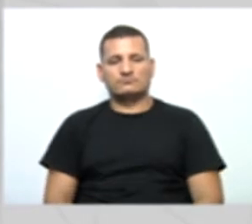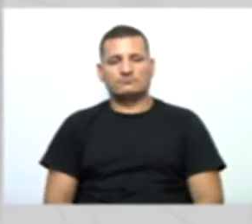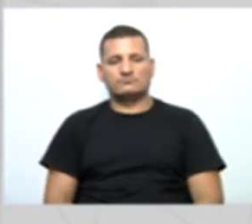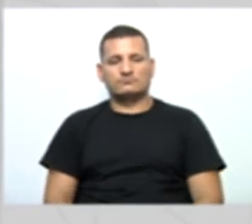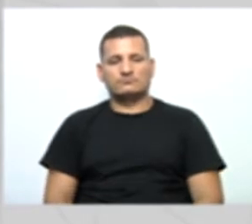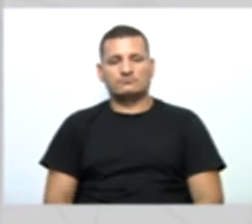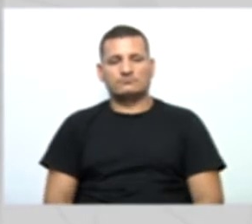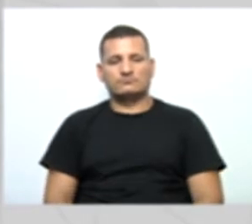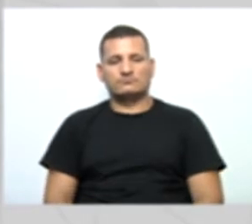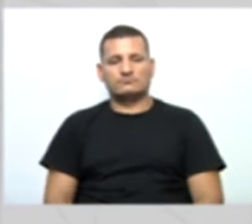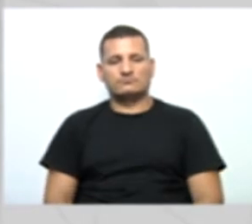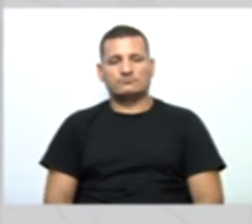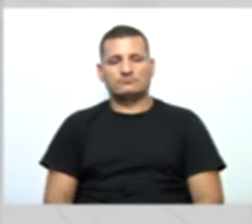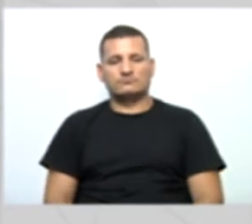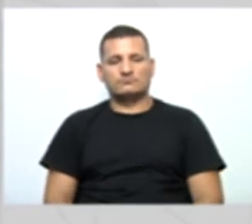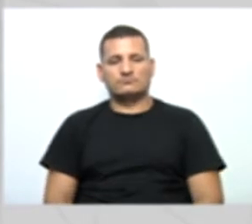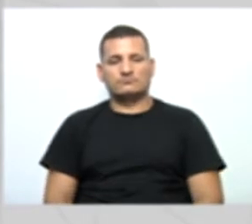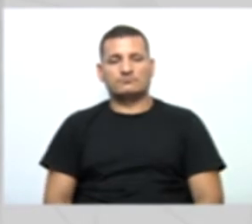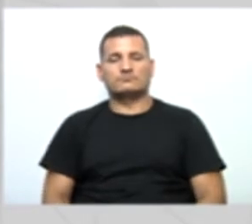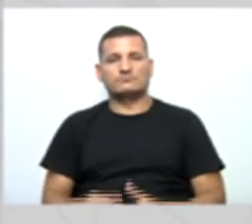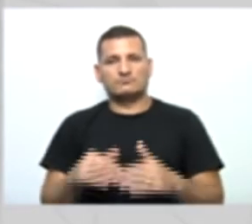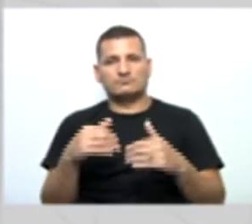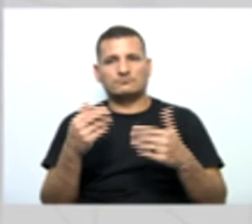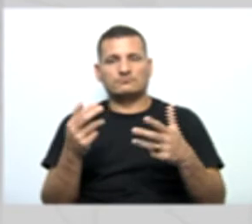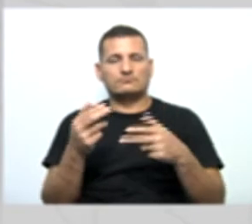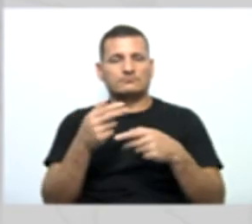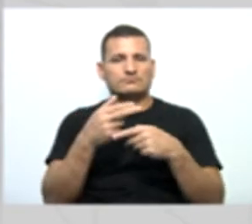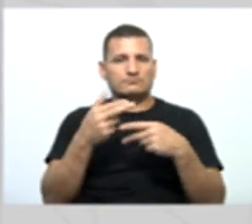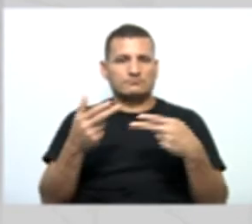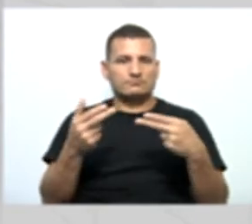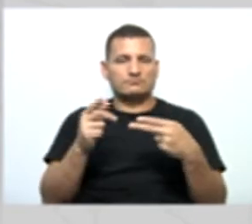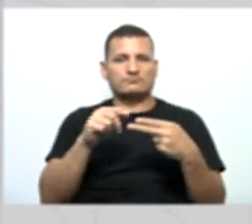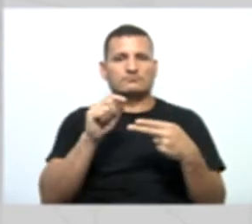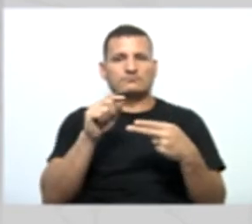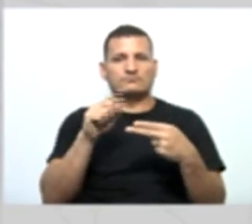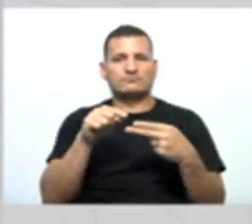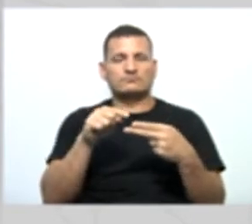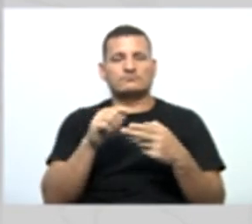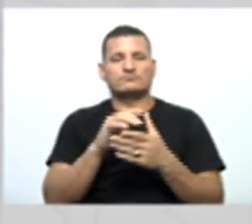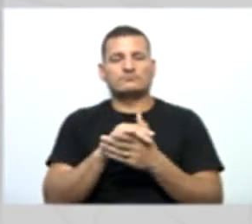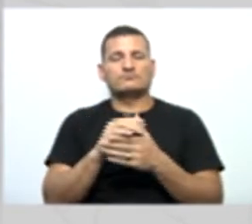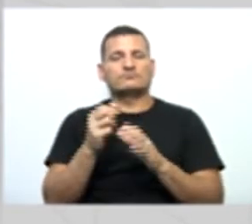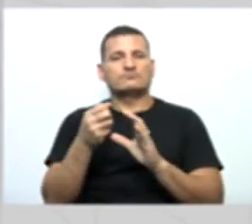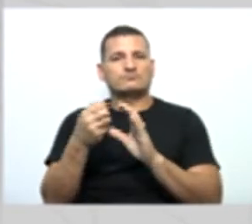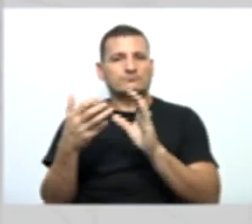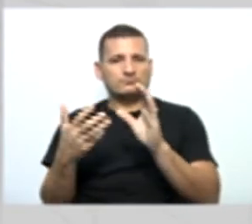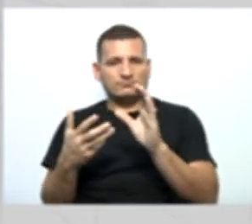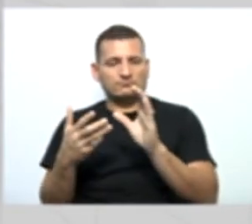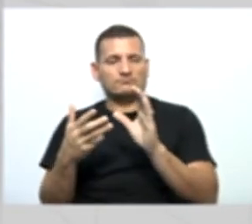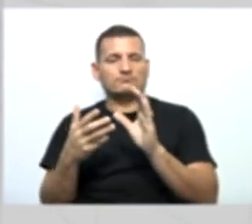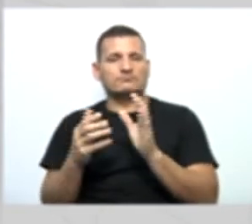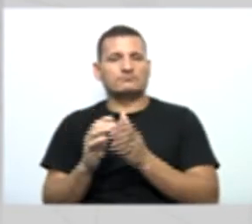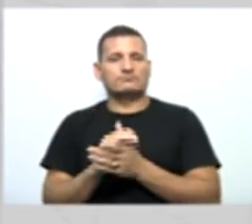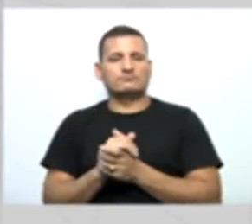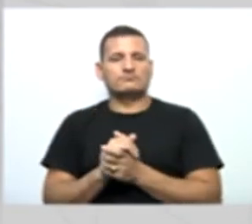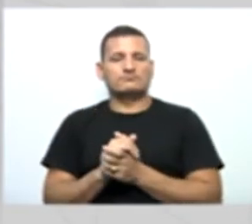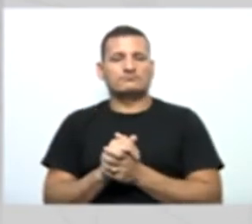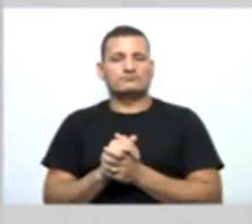Ok? Então, o objeto nada mais é do que a instância de uma classe e ele pode